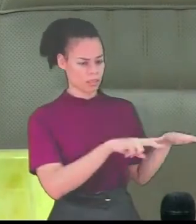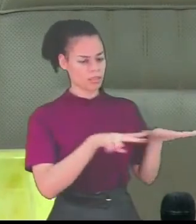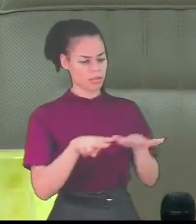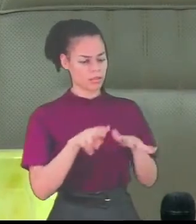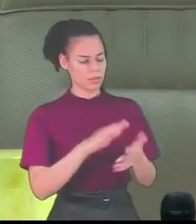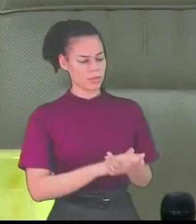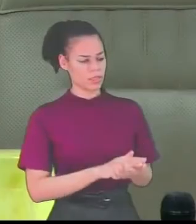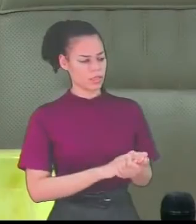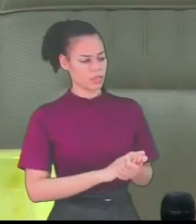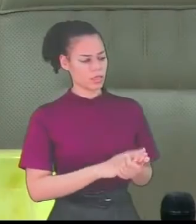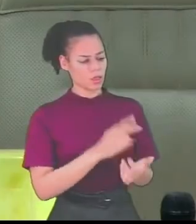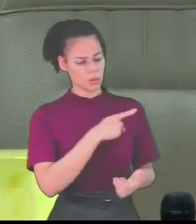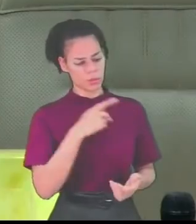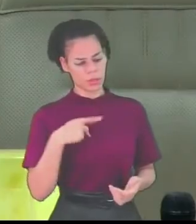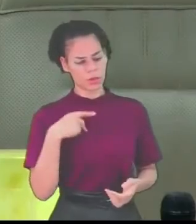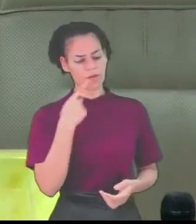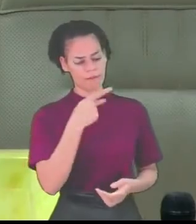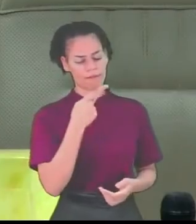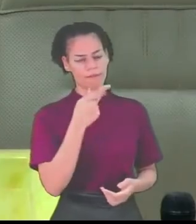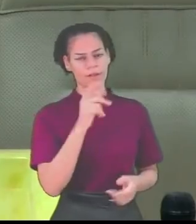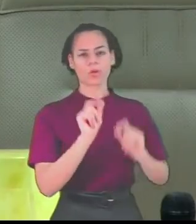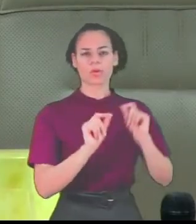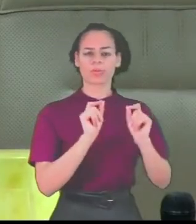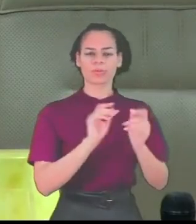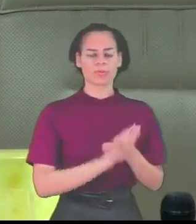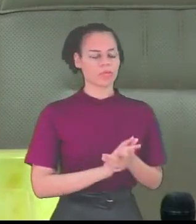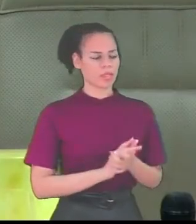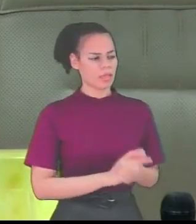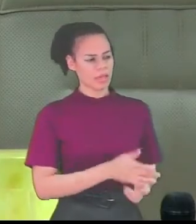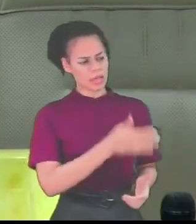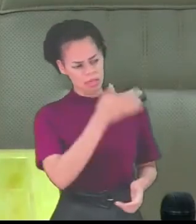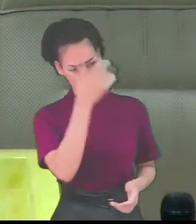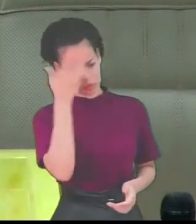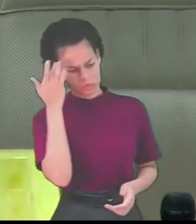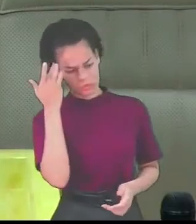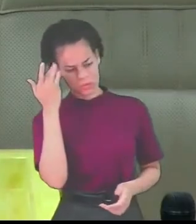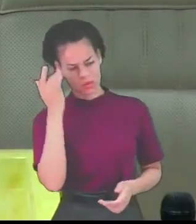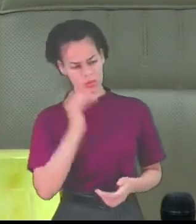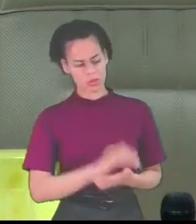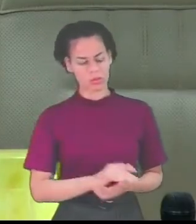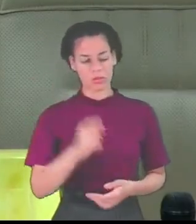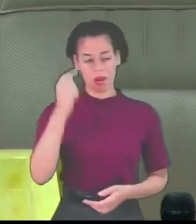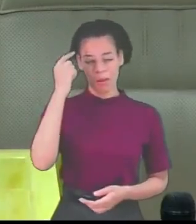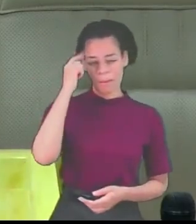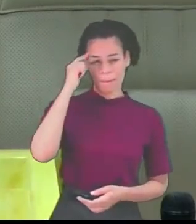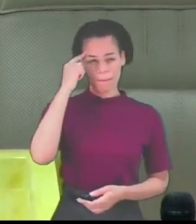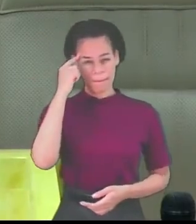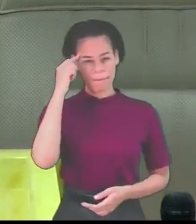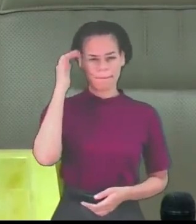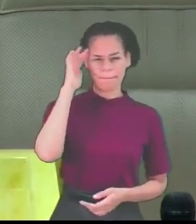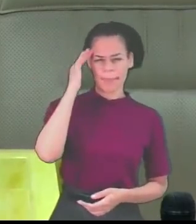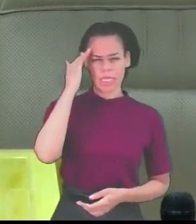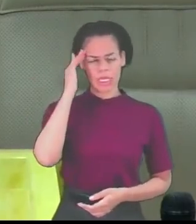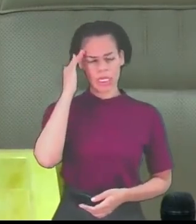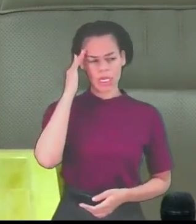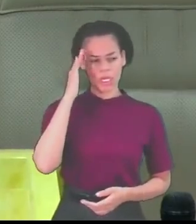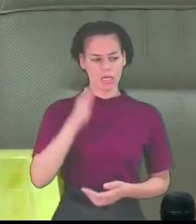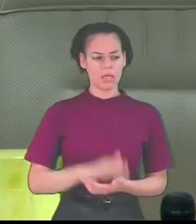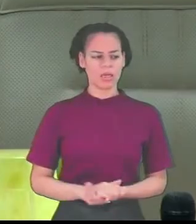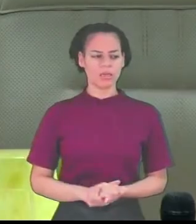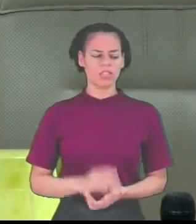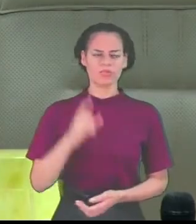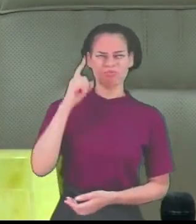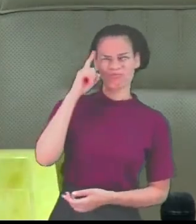e ele falou o seguinte e as pessoas Koch tão pensam e se